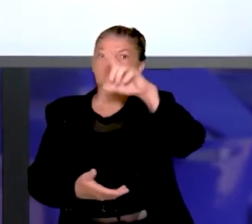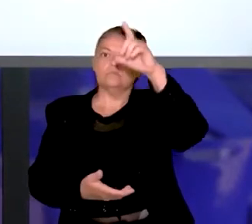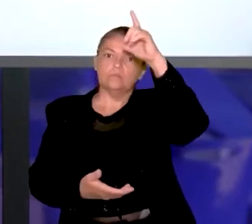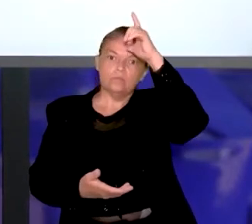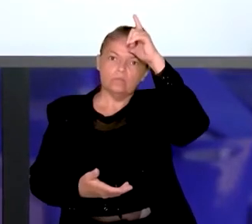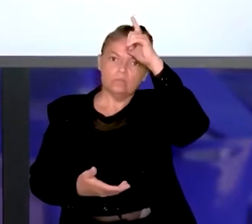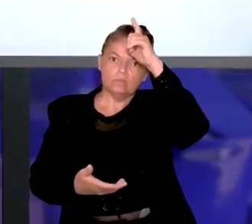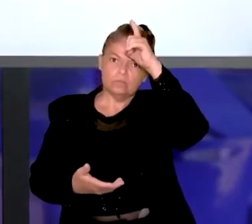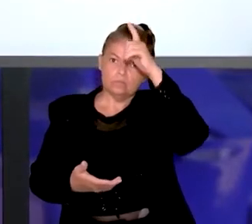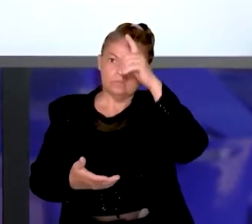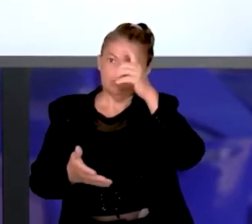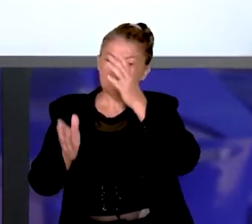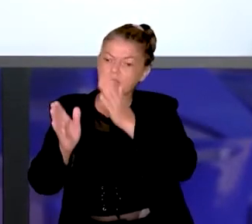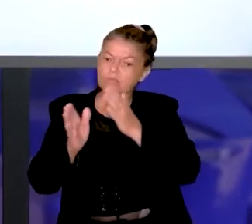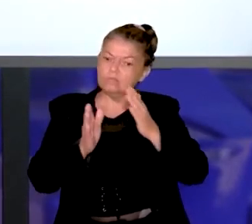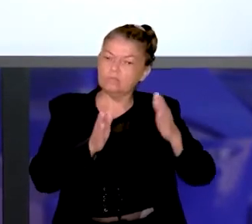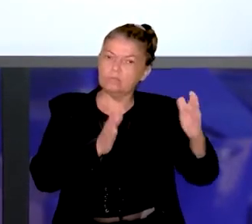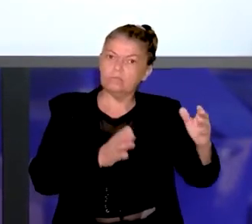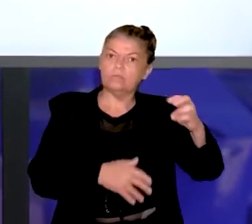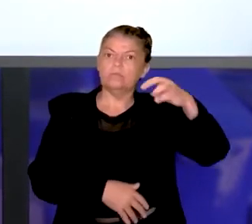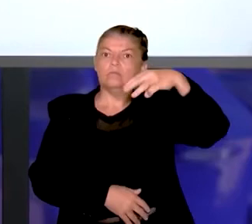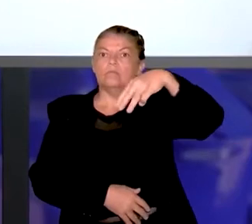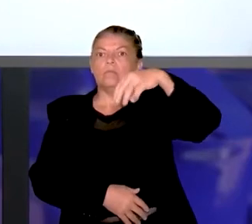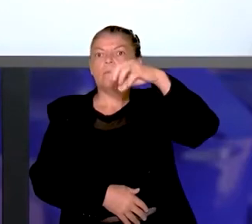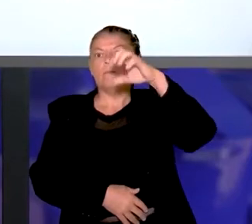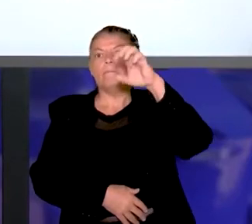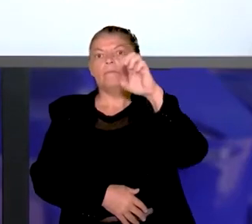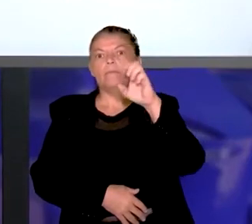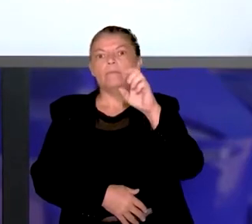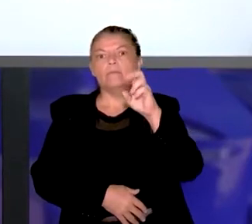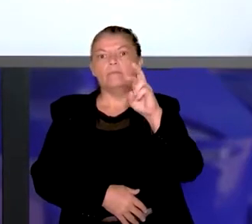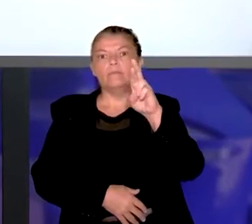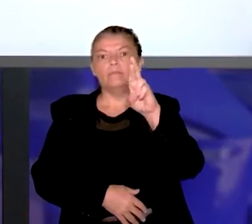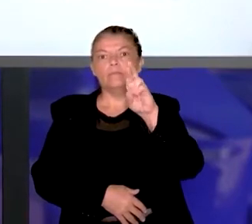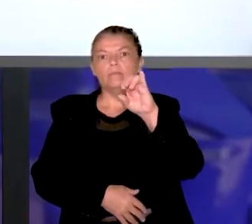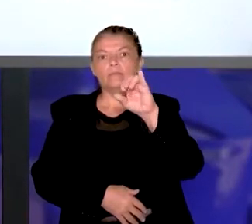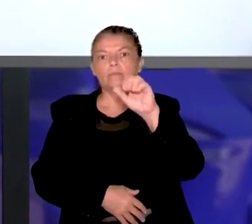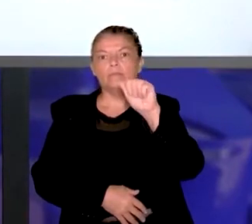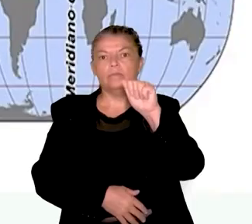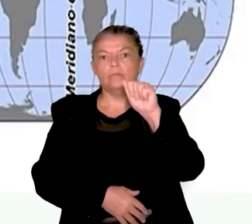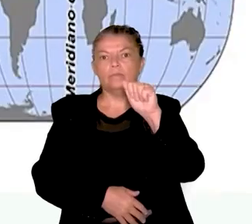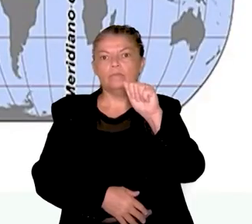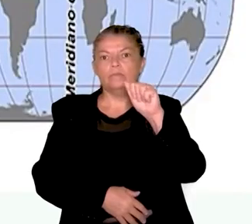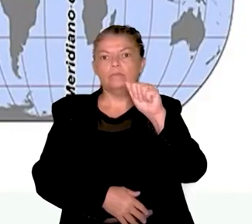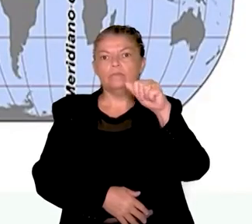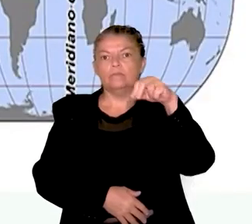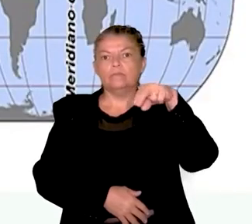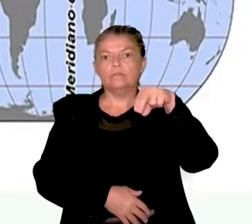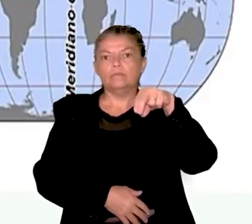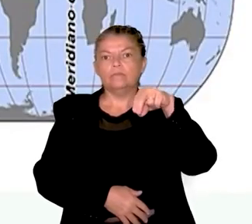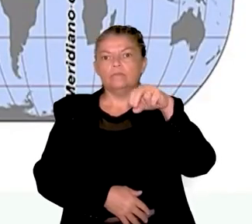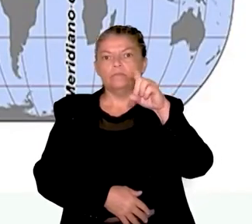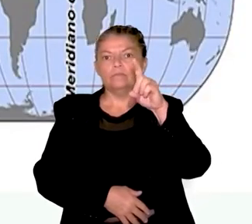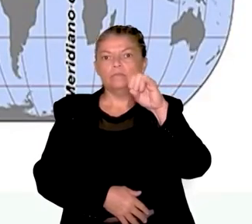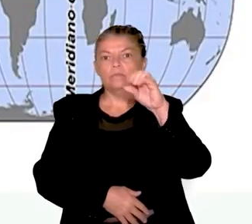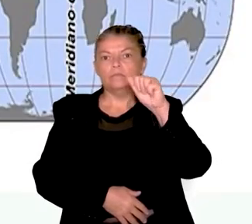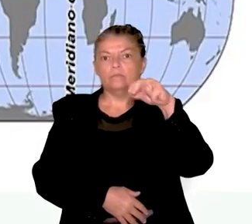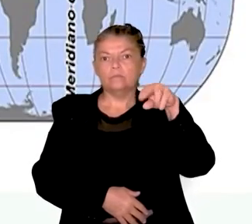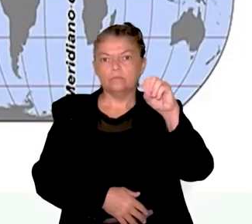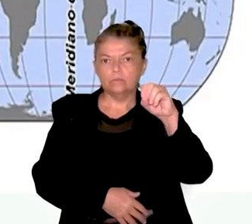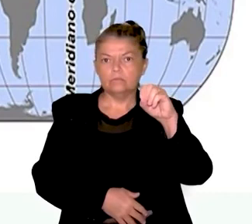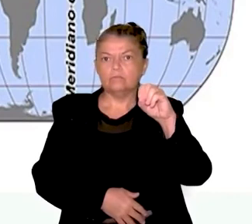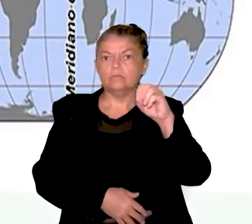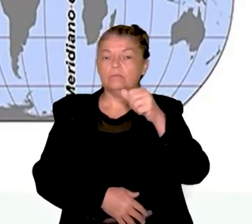foi dividido os meridianos. De Londres até o leste, onde o Sol nasce, são